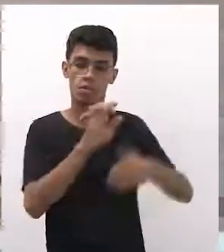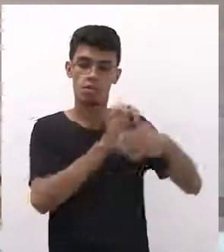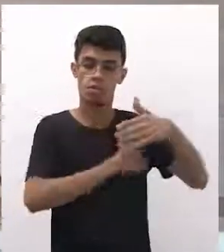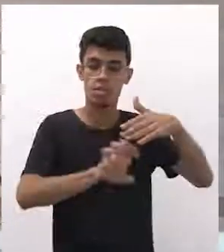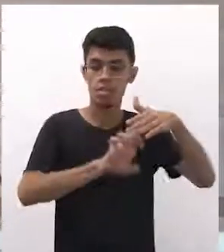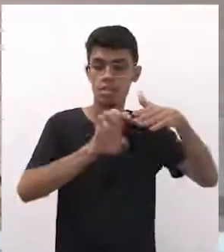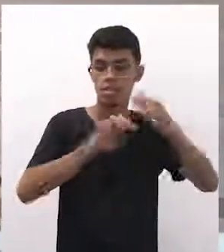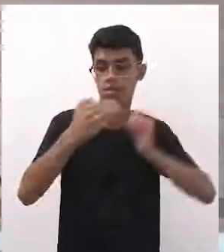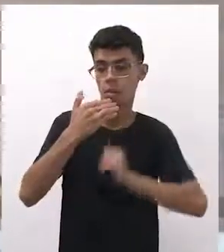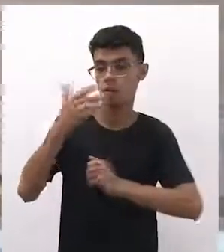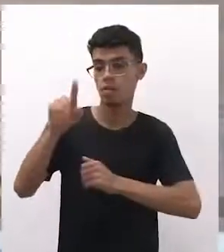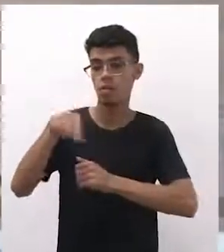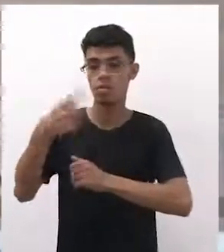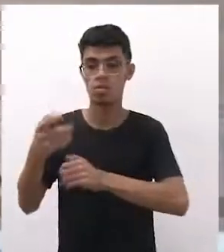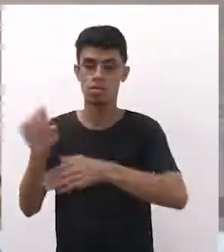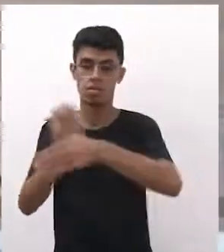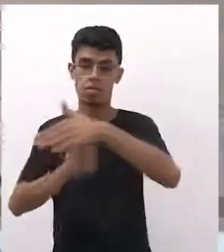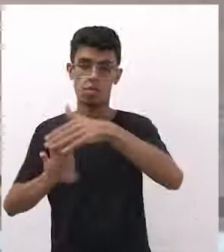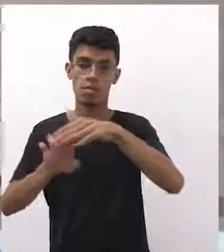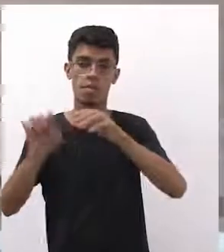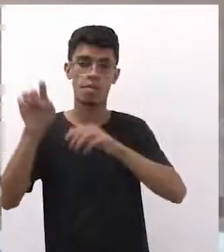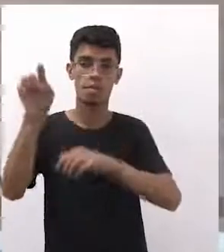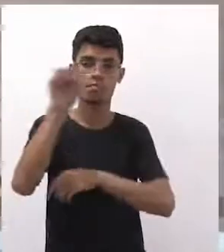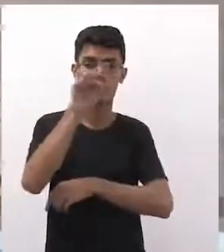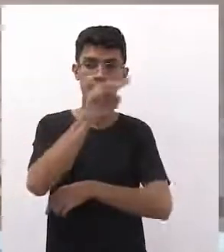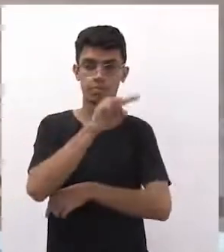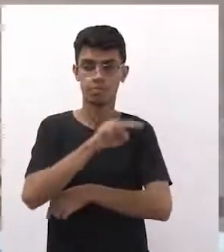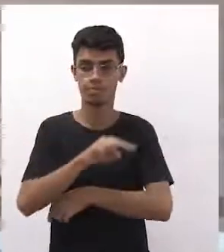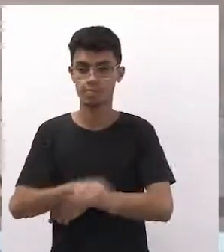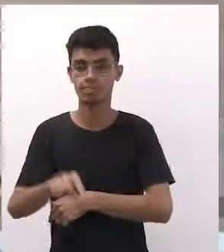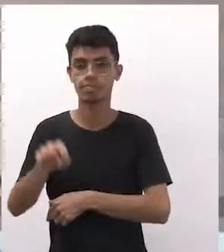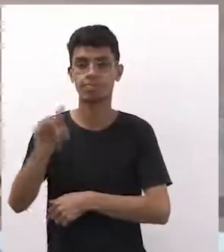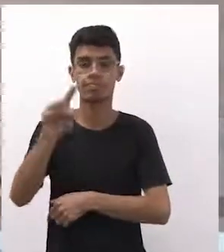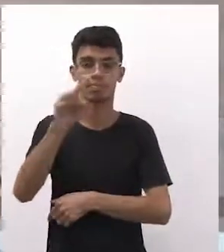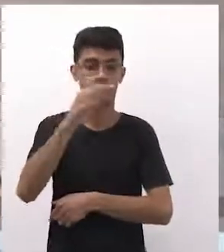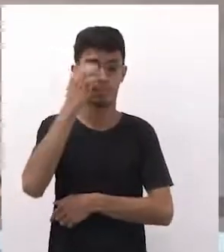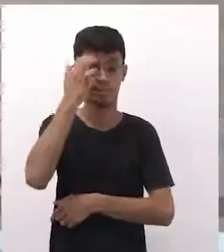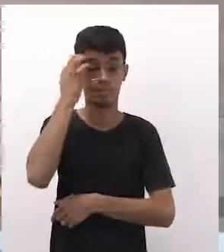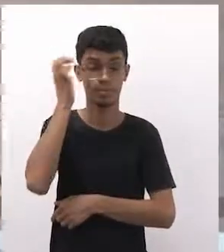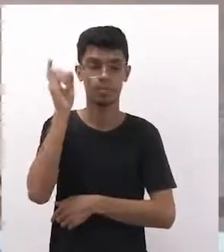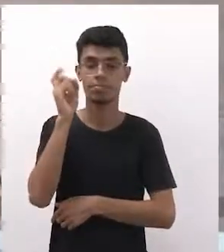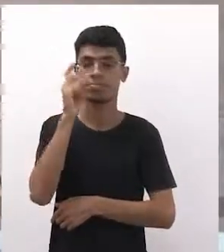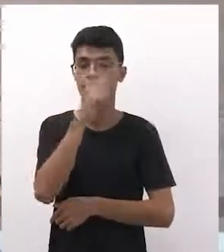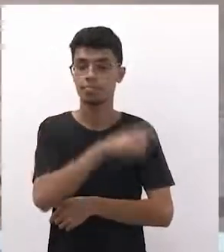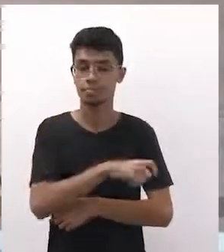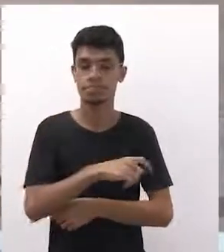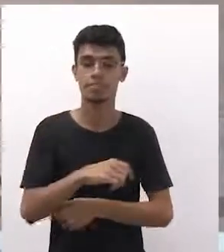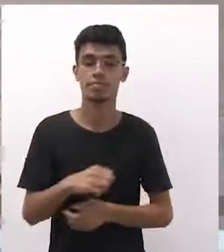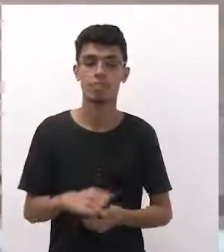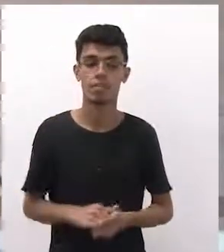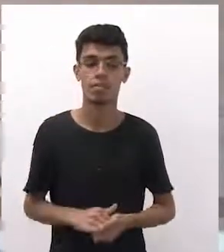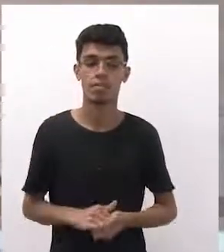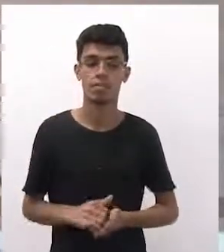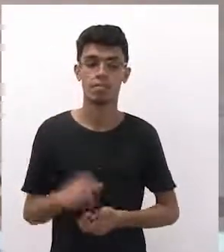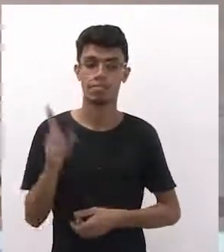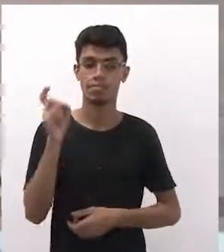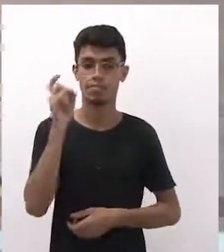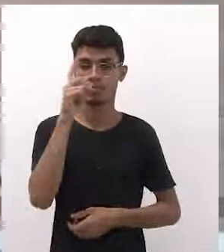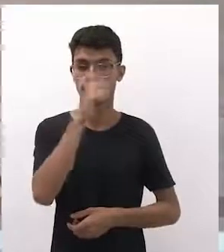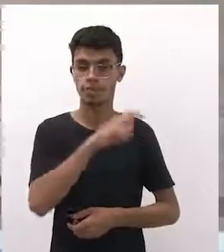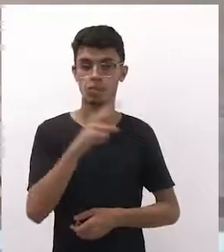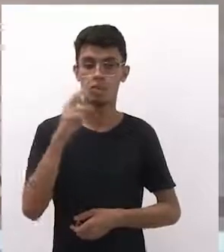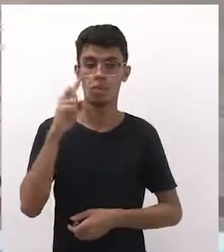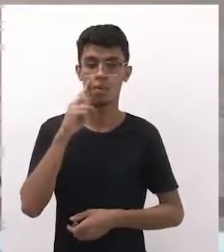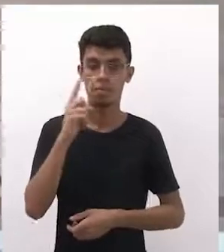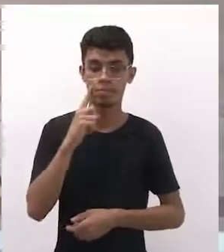a outra, e daí a gente tem uma cadeia imensa, em situações terríveis, super difícil a